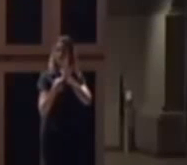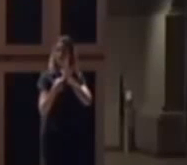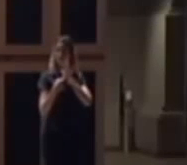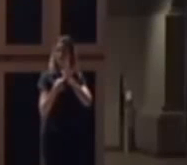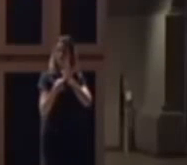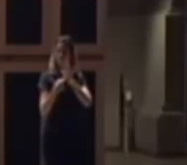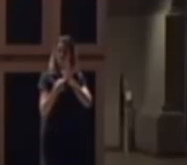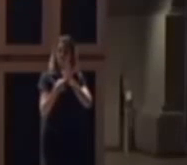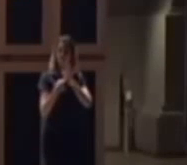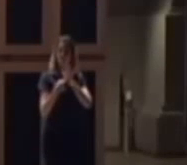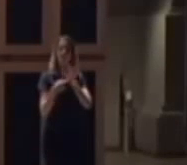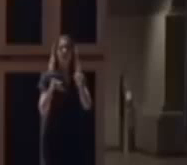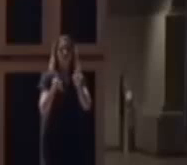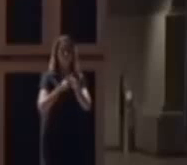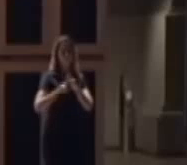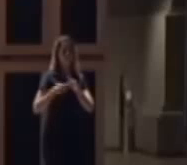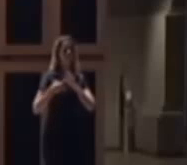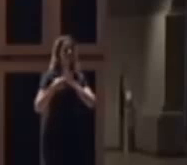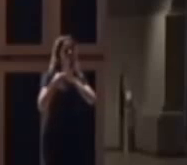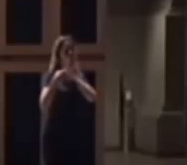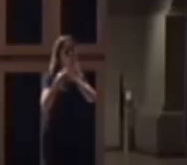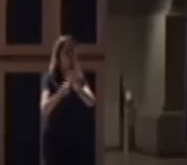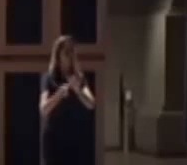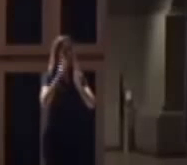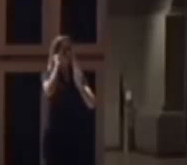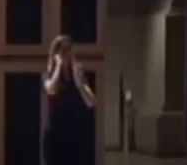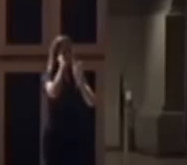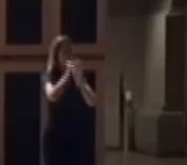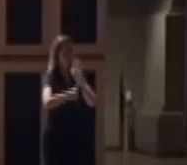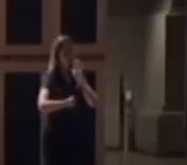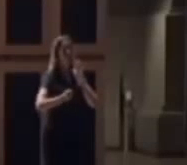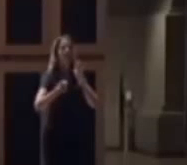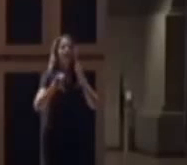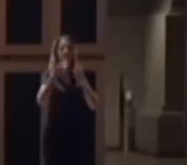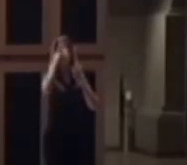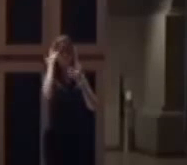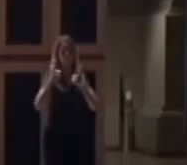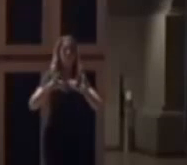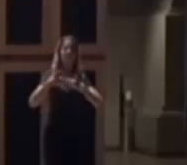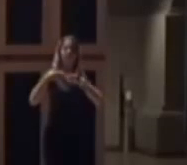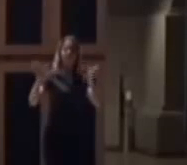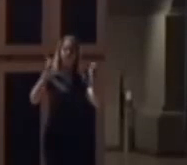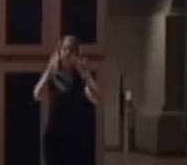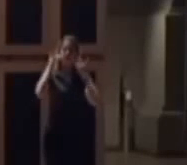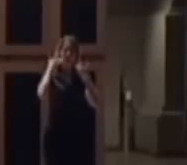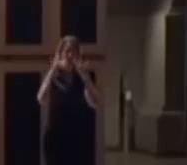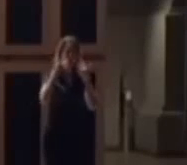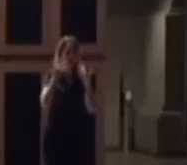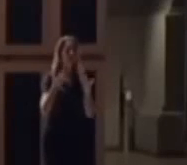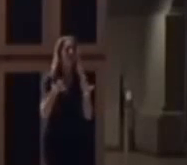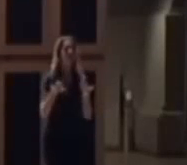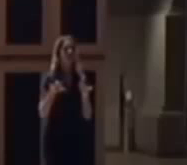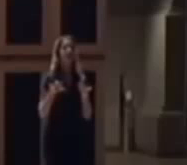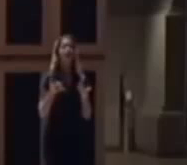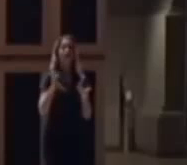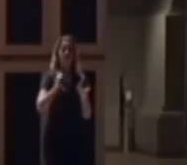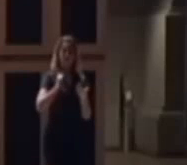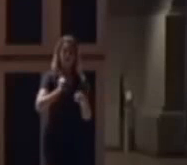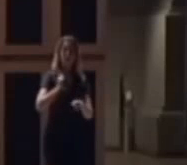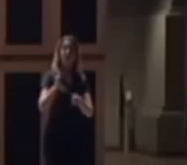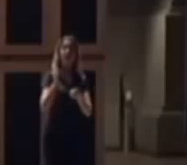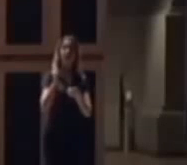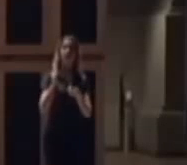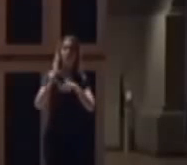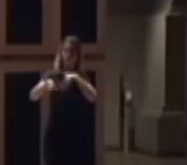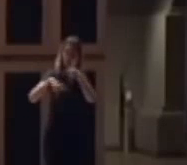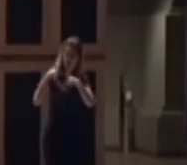séries que são apresentadas para os assinantes e para o público no teatro, existe uma gama de atividades